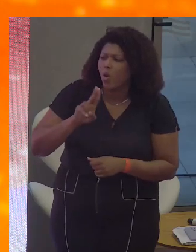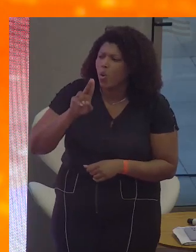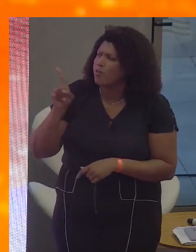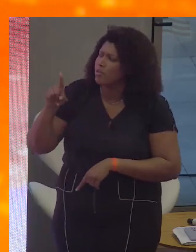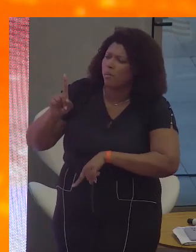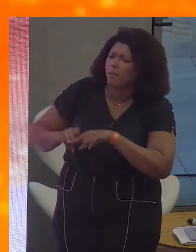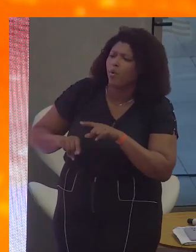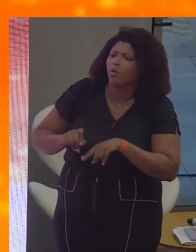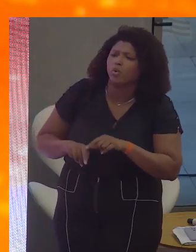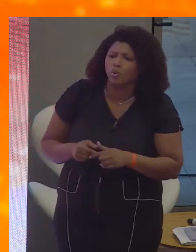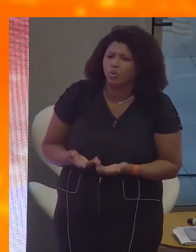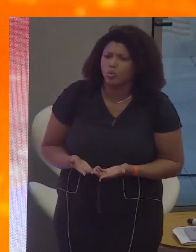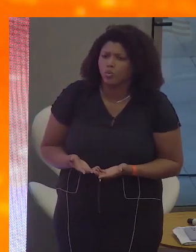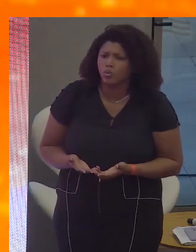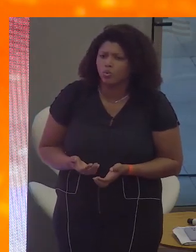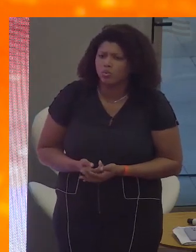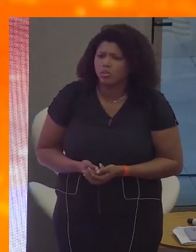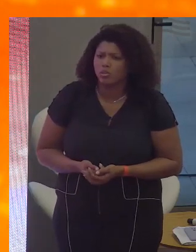produto.